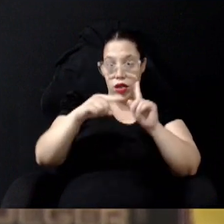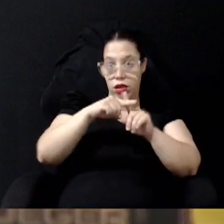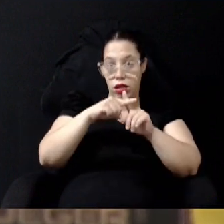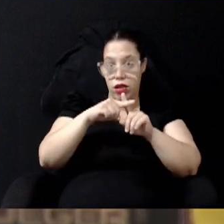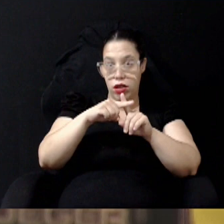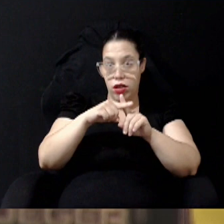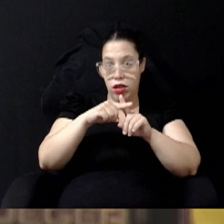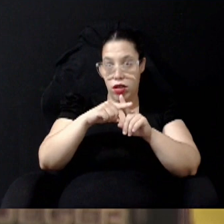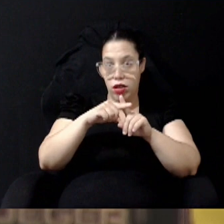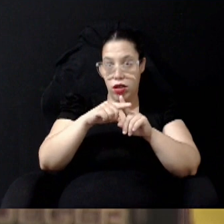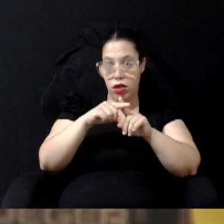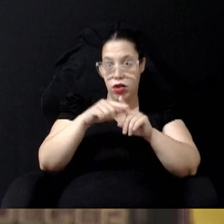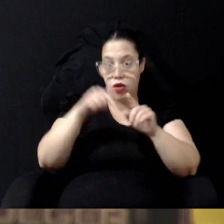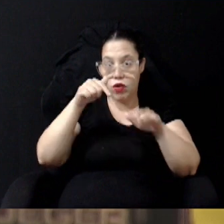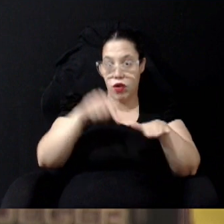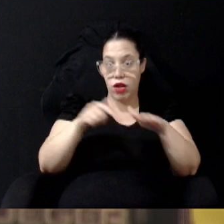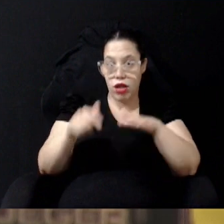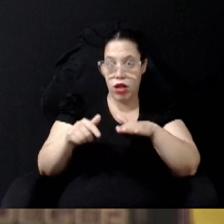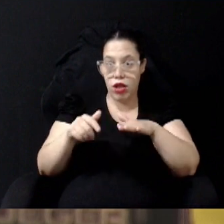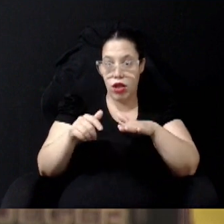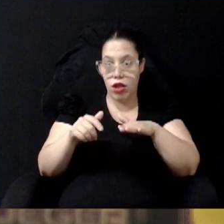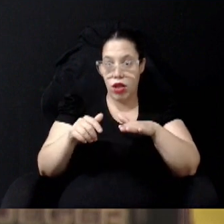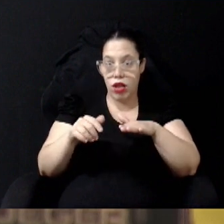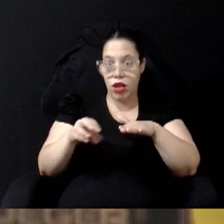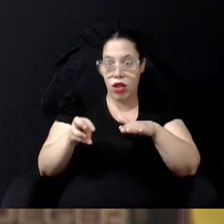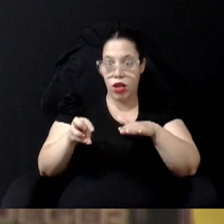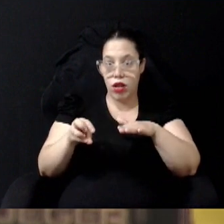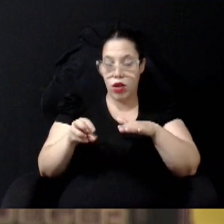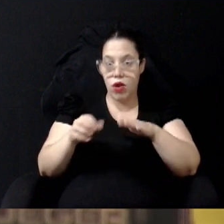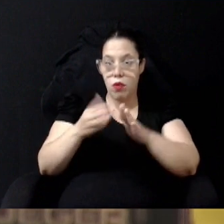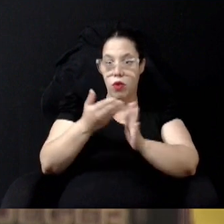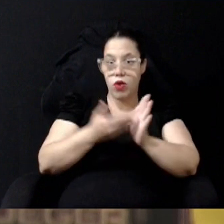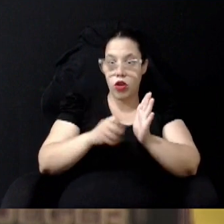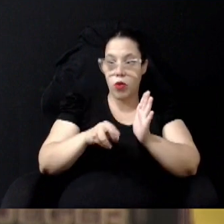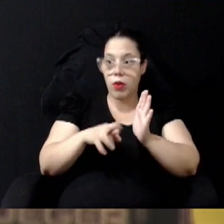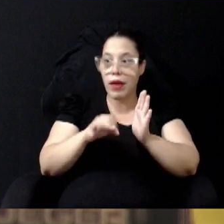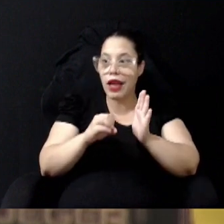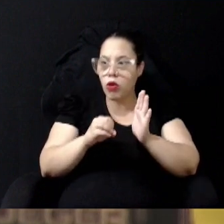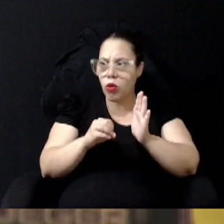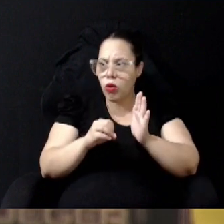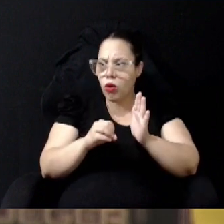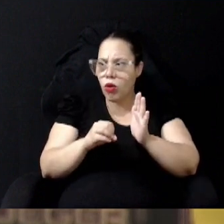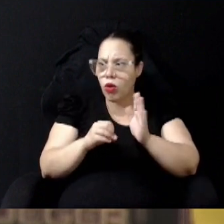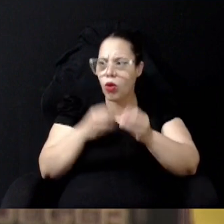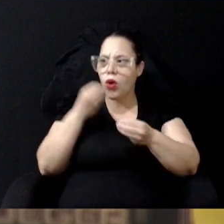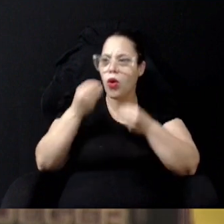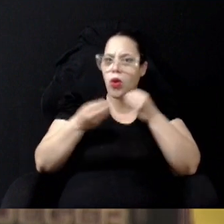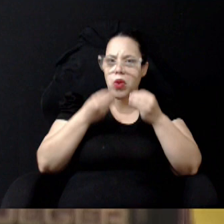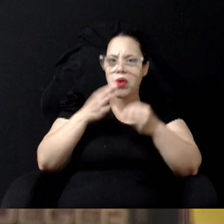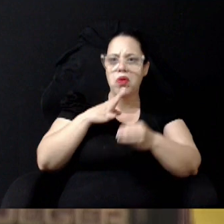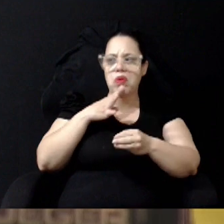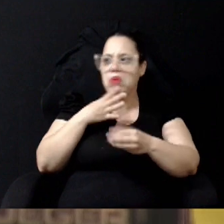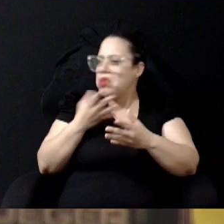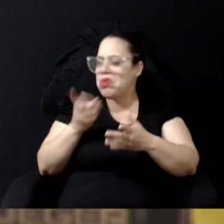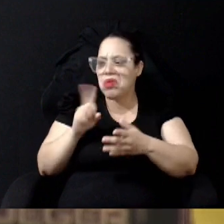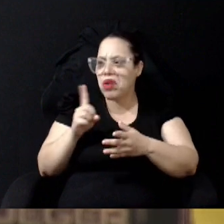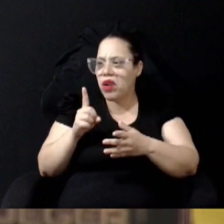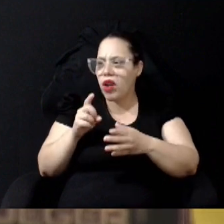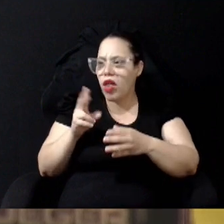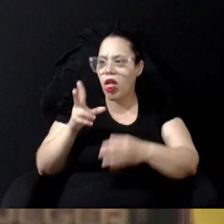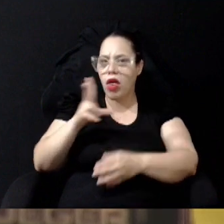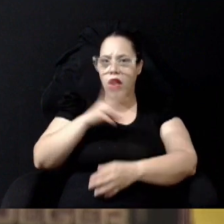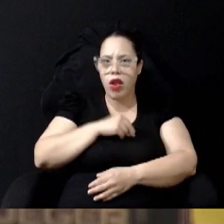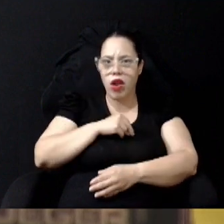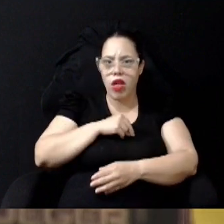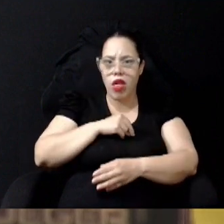tombamento." Paulo, eu olhei assim e falei: "Processo de tombamento?" Como eu não conhecia muito isso, né? Eu falei: "Nossa, mas vamos